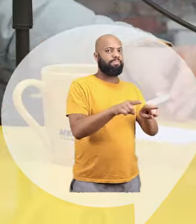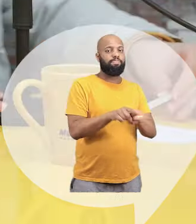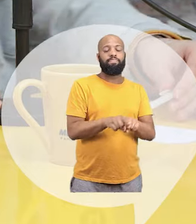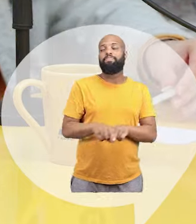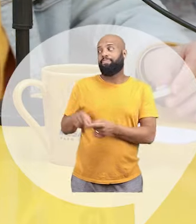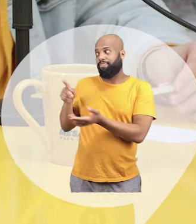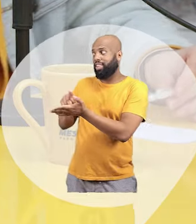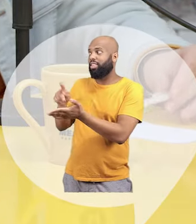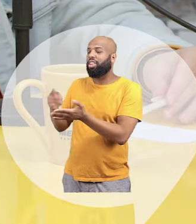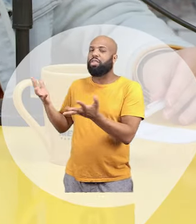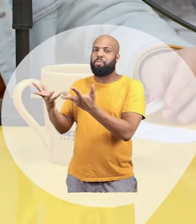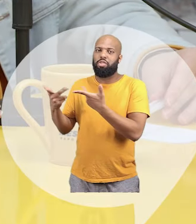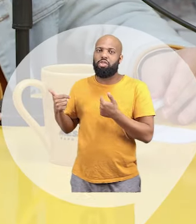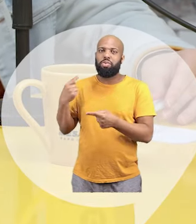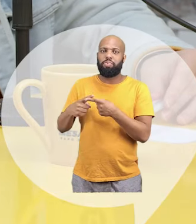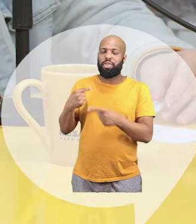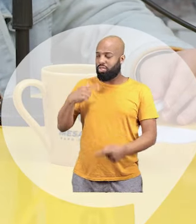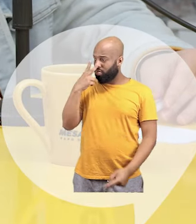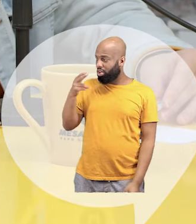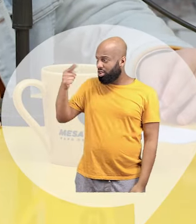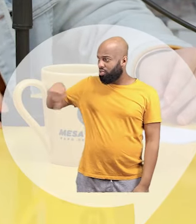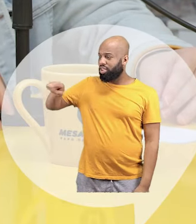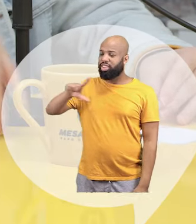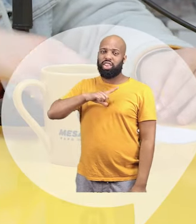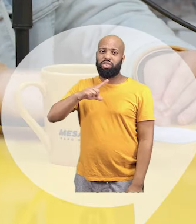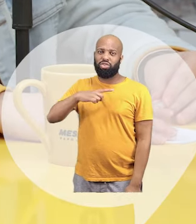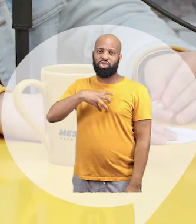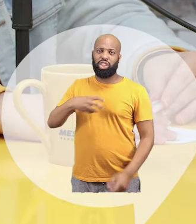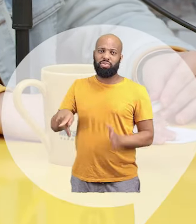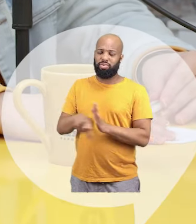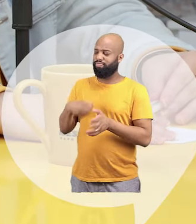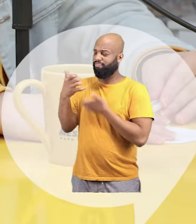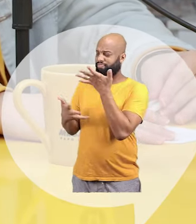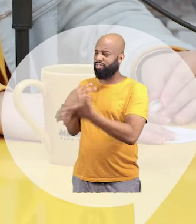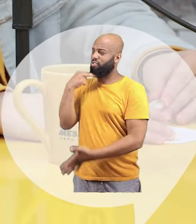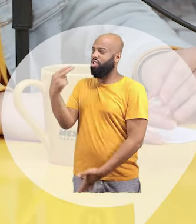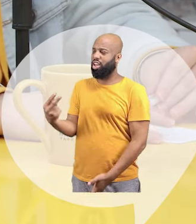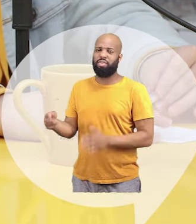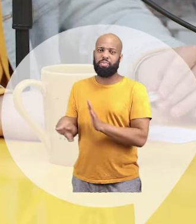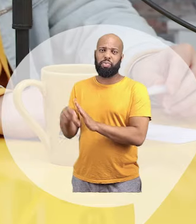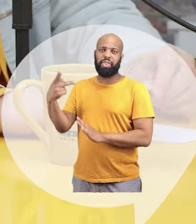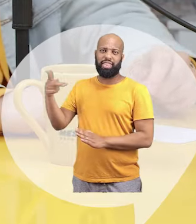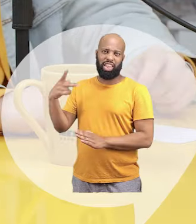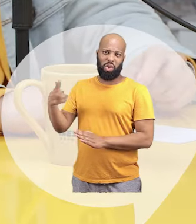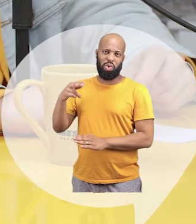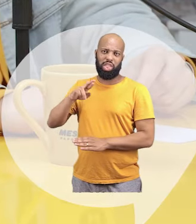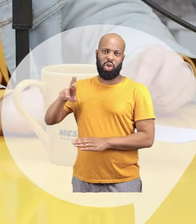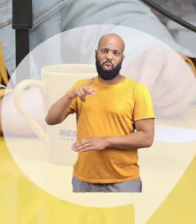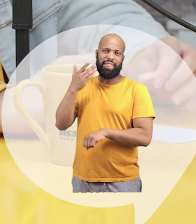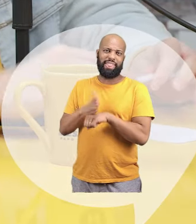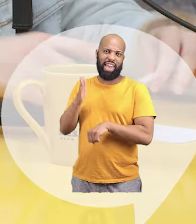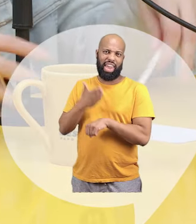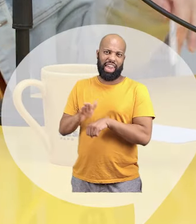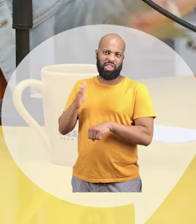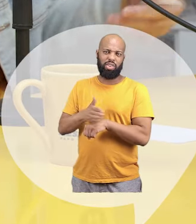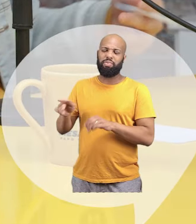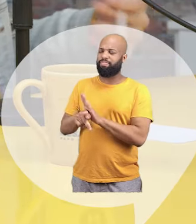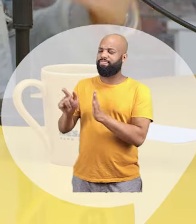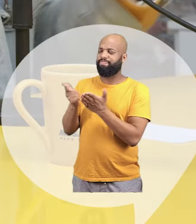apresenta um pouquinho né mas é maravilhoso de verdade porque eu acho que vocês têm um jeito de falar que é o de vocês né tipo assim vocês não foram treinadas